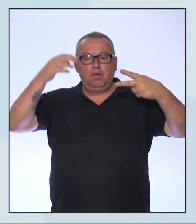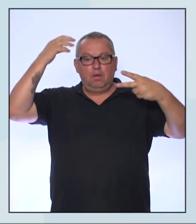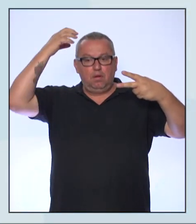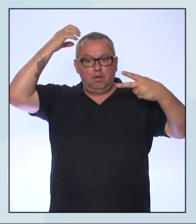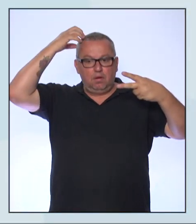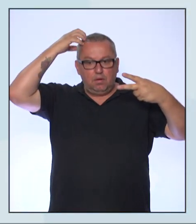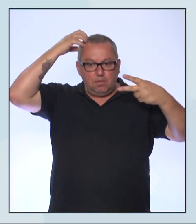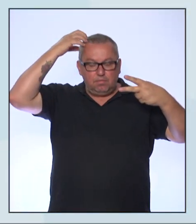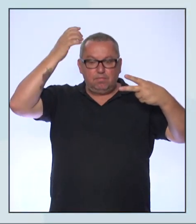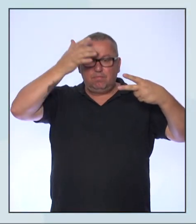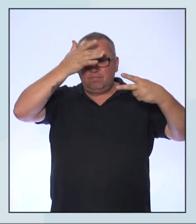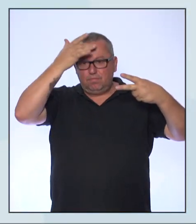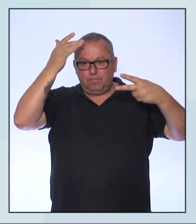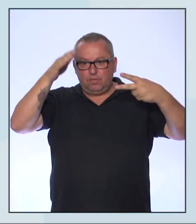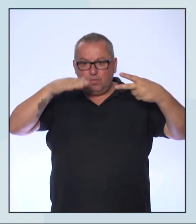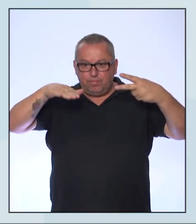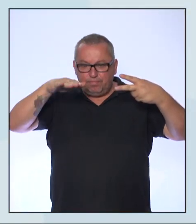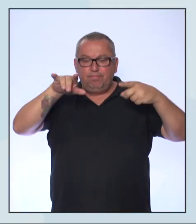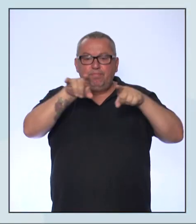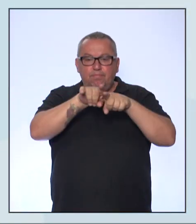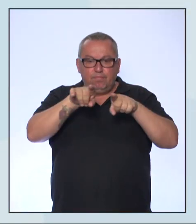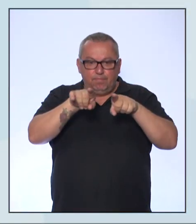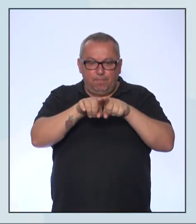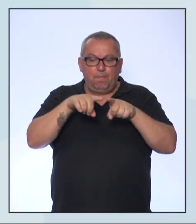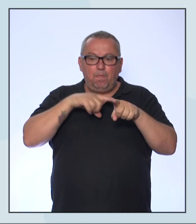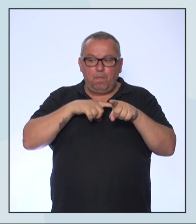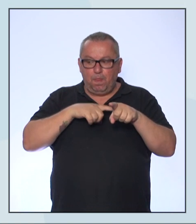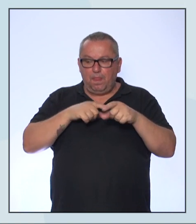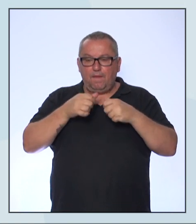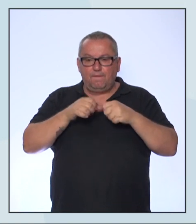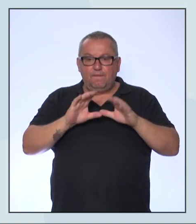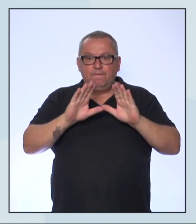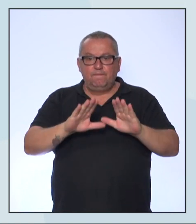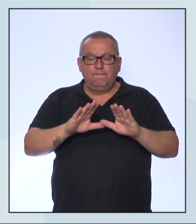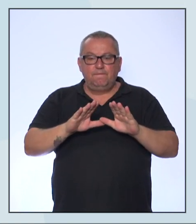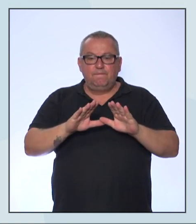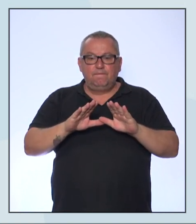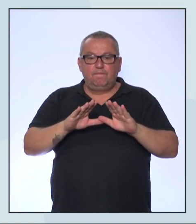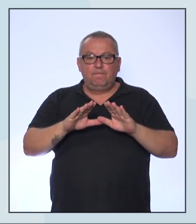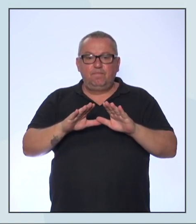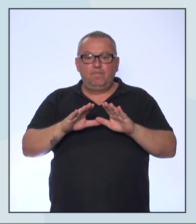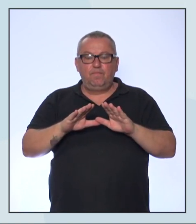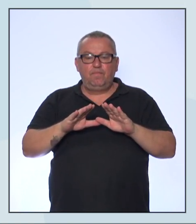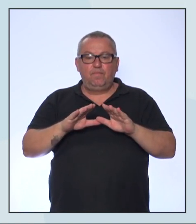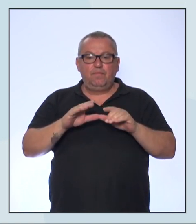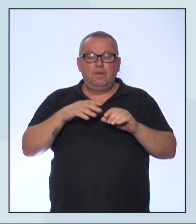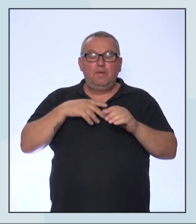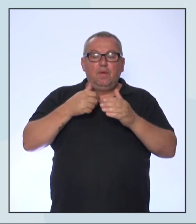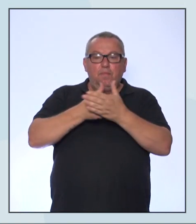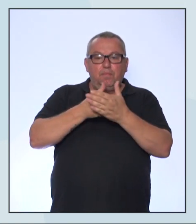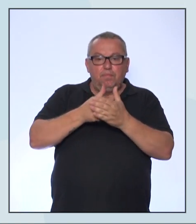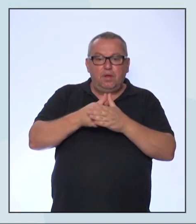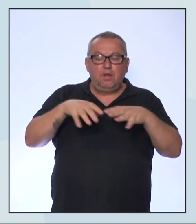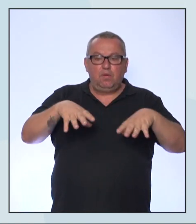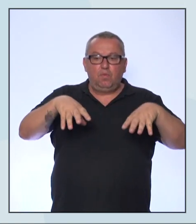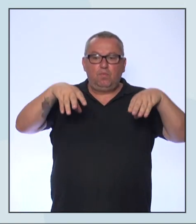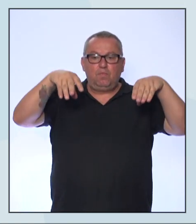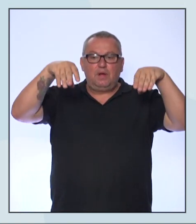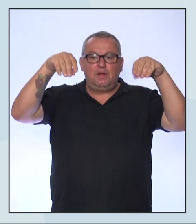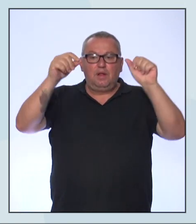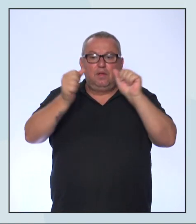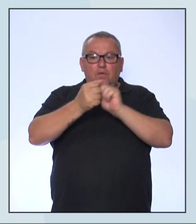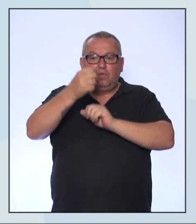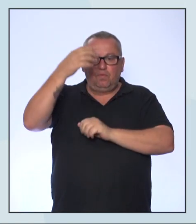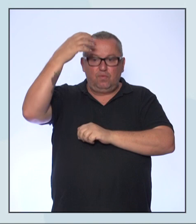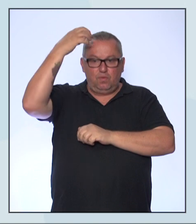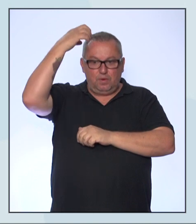a aristocracia, que também ficavam ali, né, permeando o Palácio de Versalhes junto com o rei.